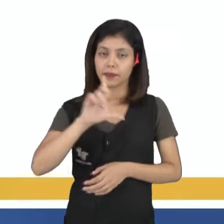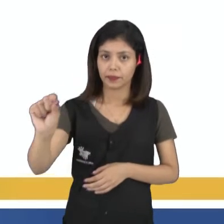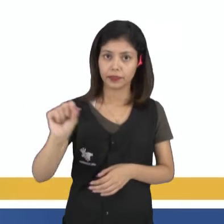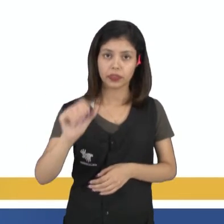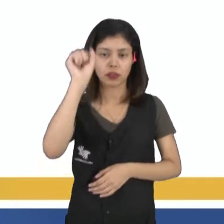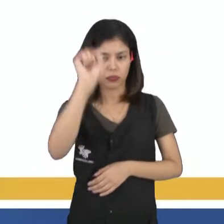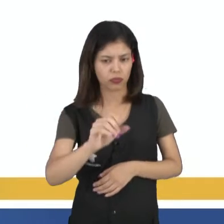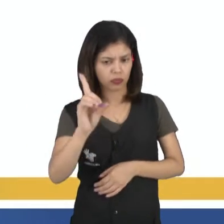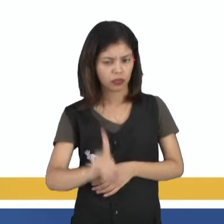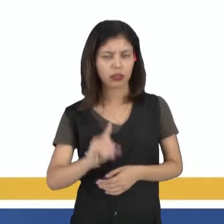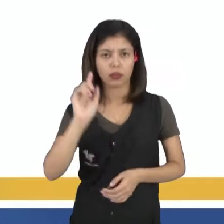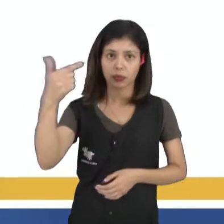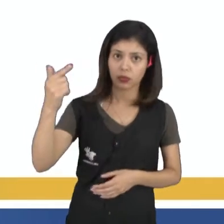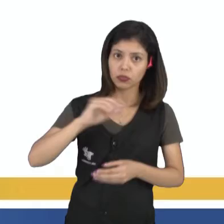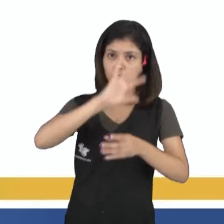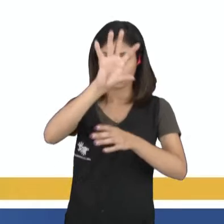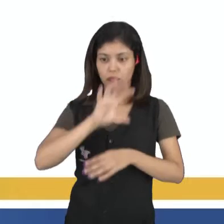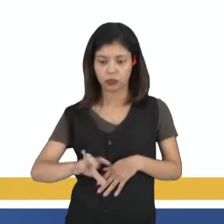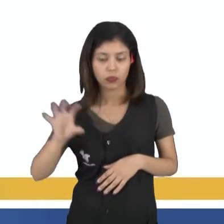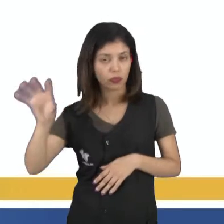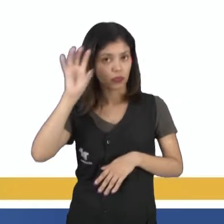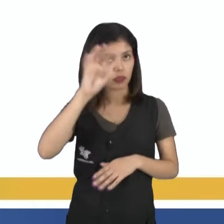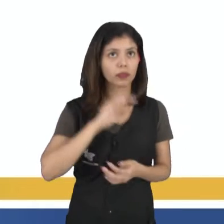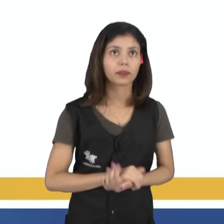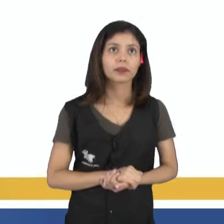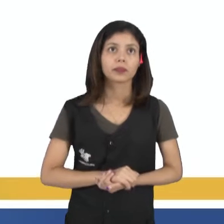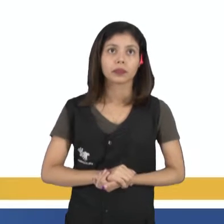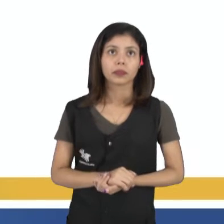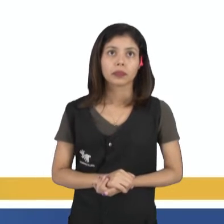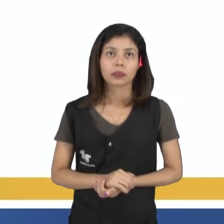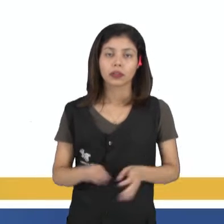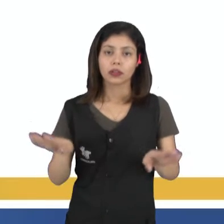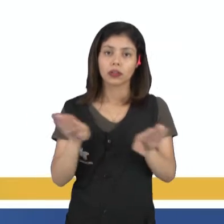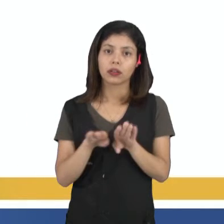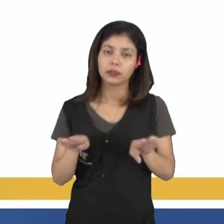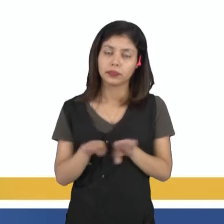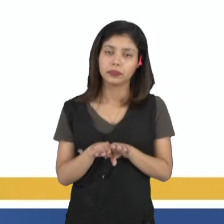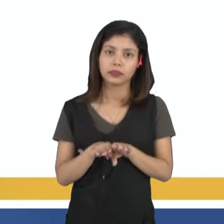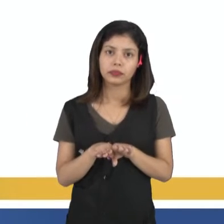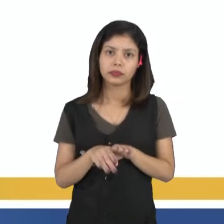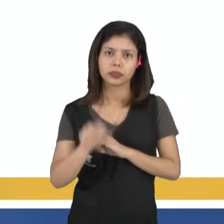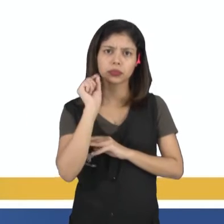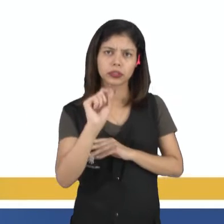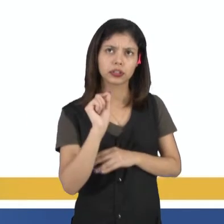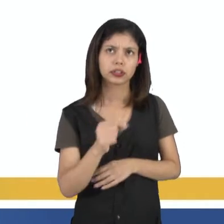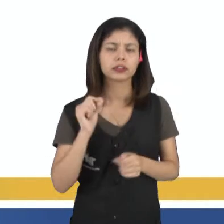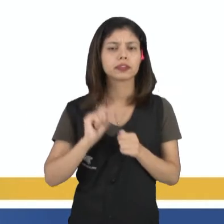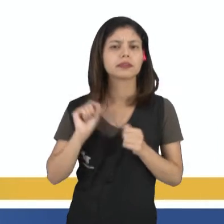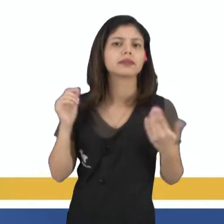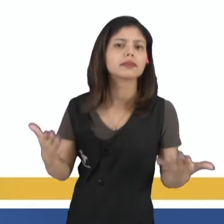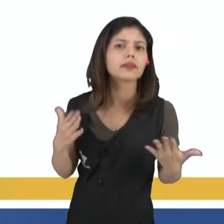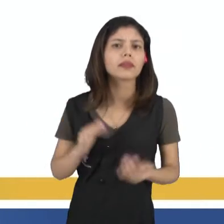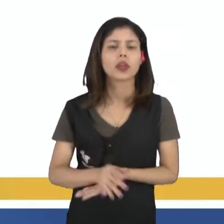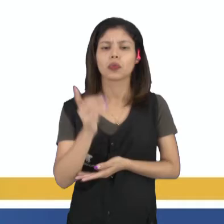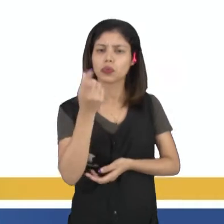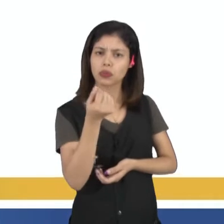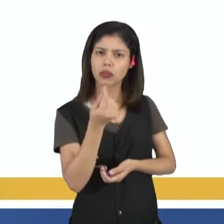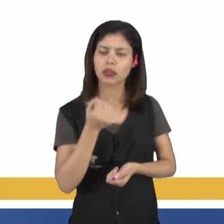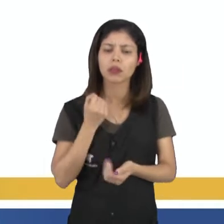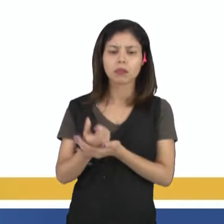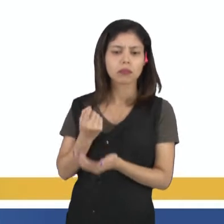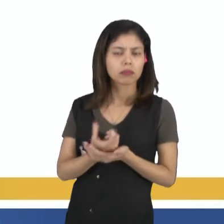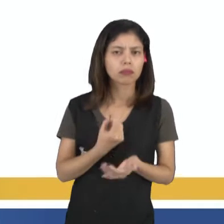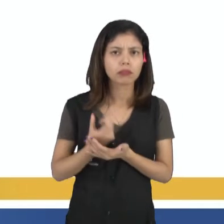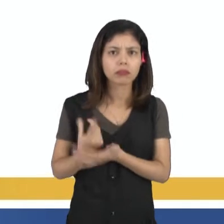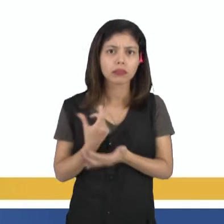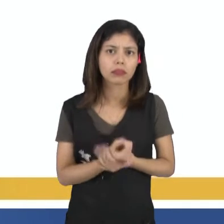irem então aí para o Sudeste né para essas plantações a e também pessoal O que que a gente vai ter que com o dinheiro que